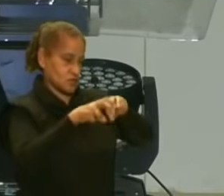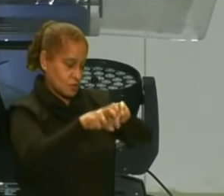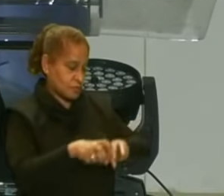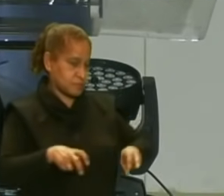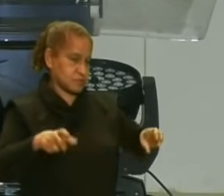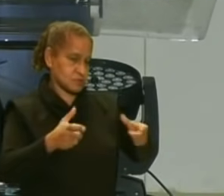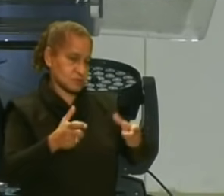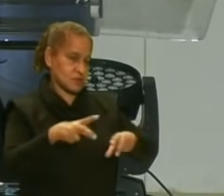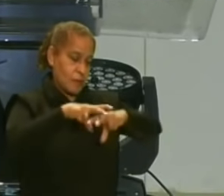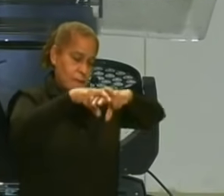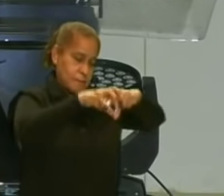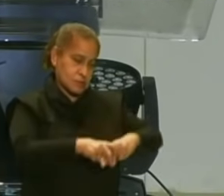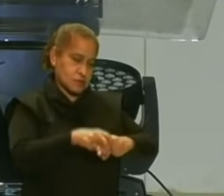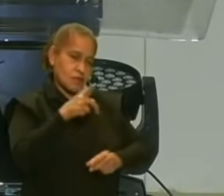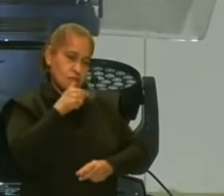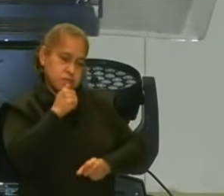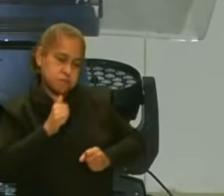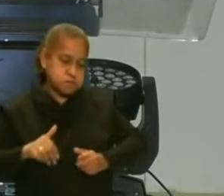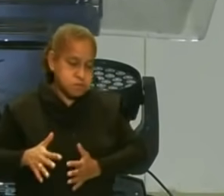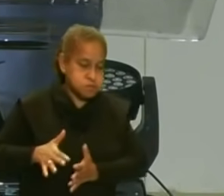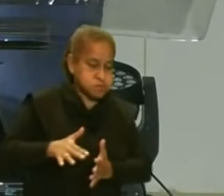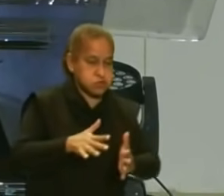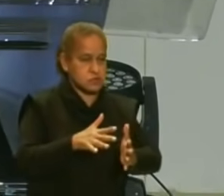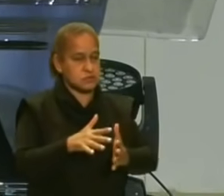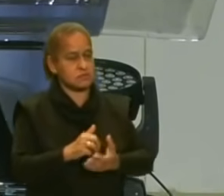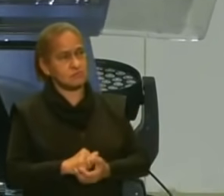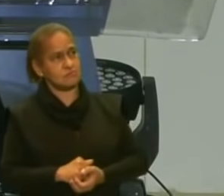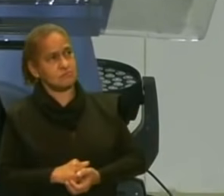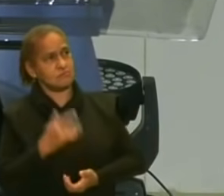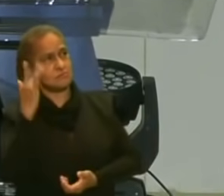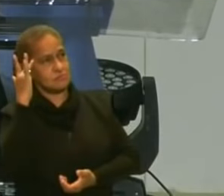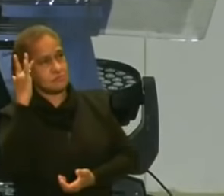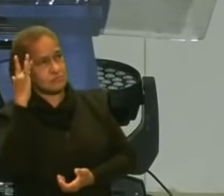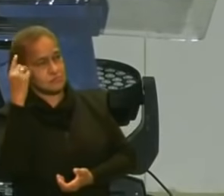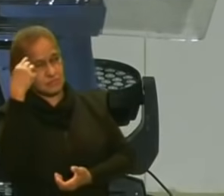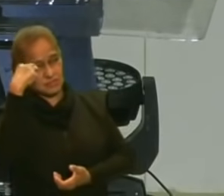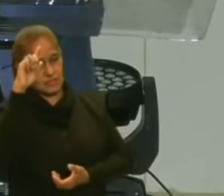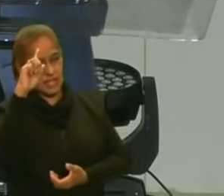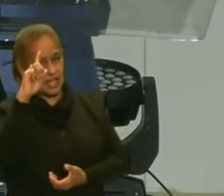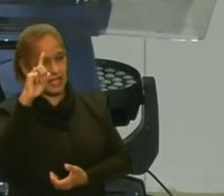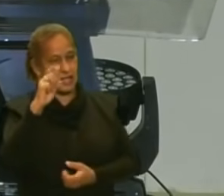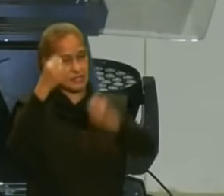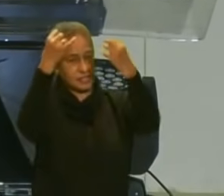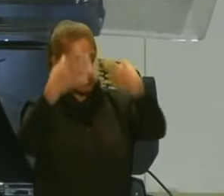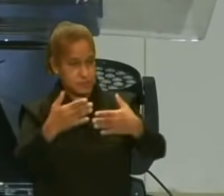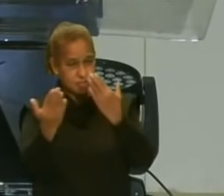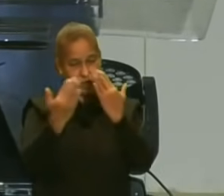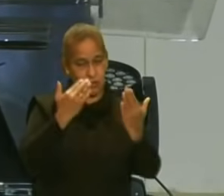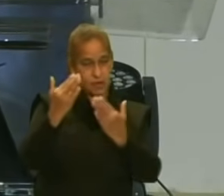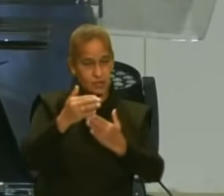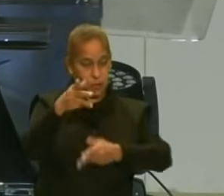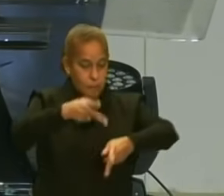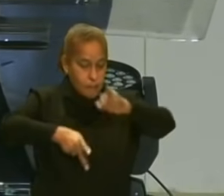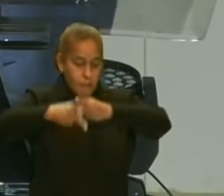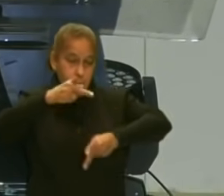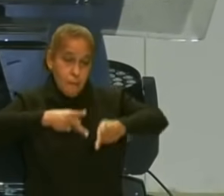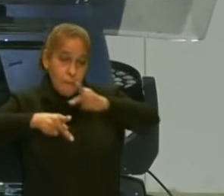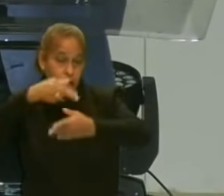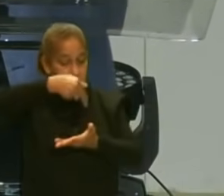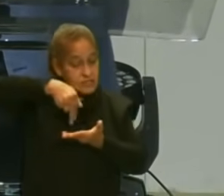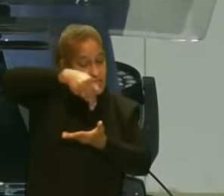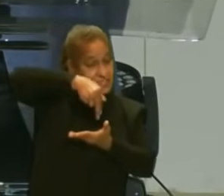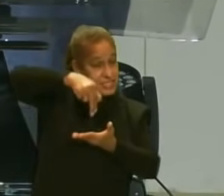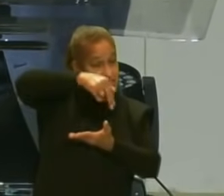sentada sobre muitas águas. Essa ideia das muitas águas são os povos, as nações, com quem os reis da terra